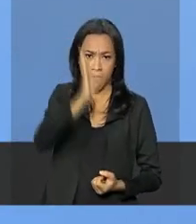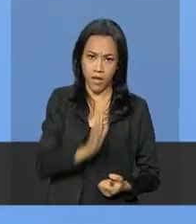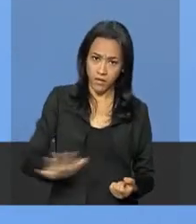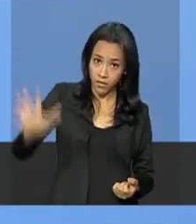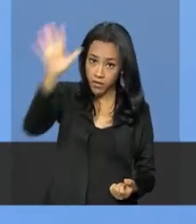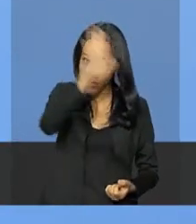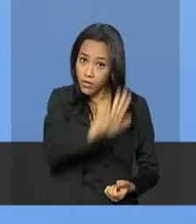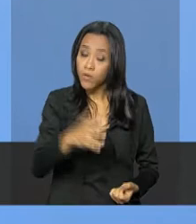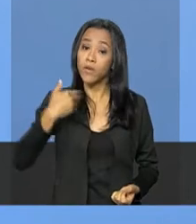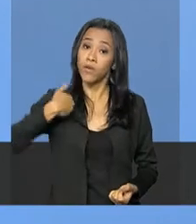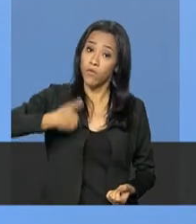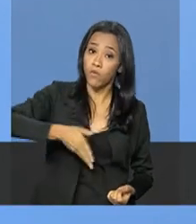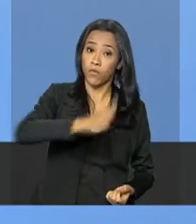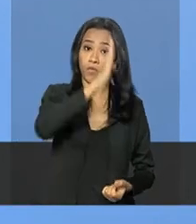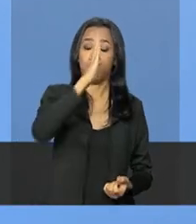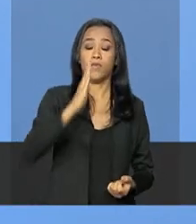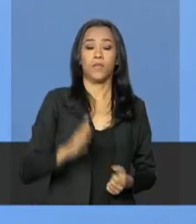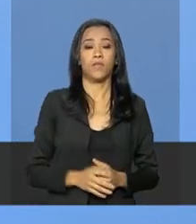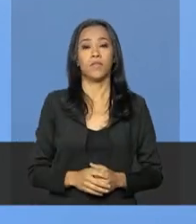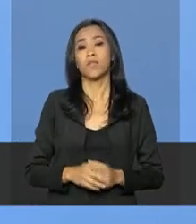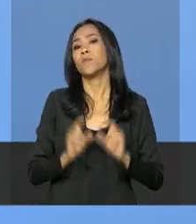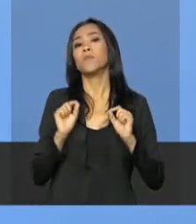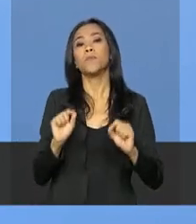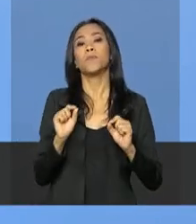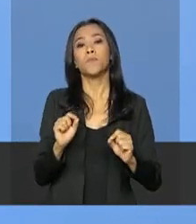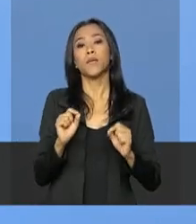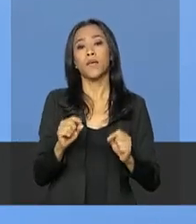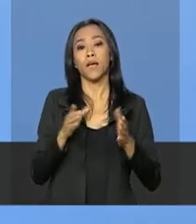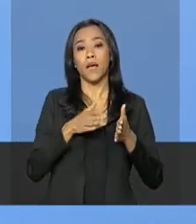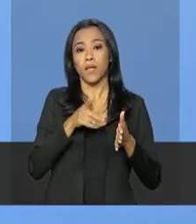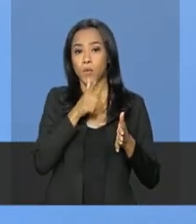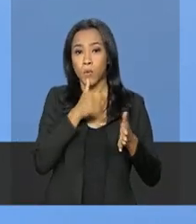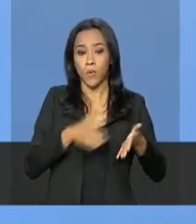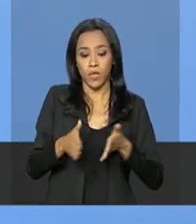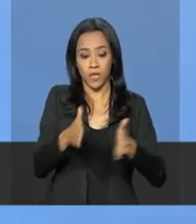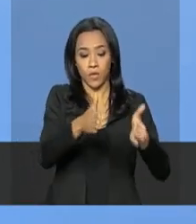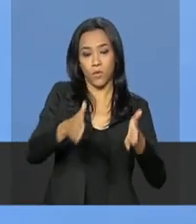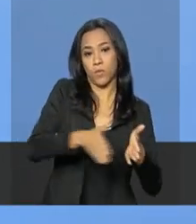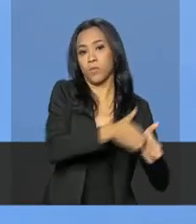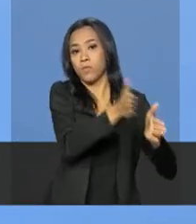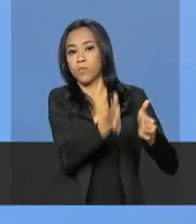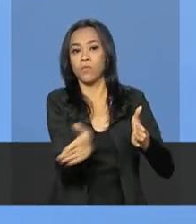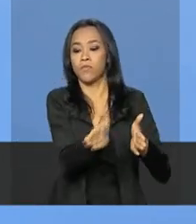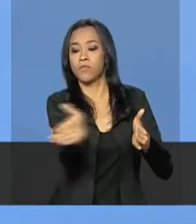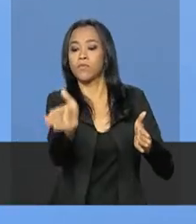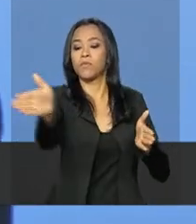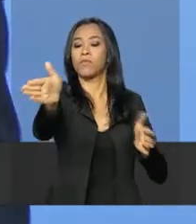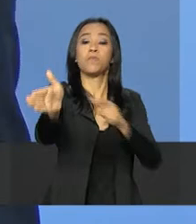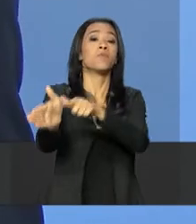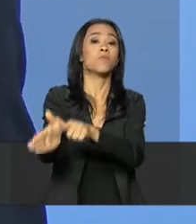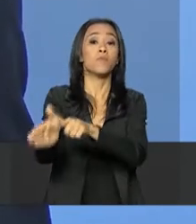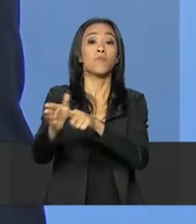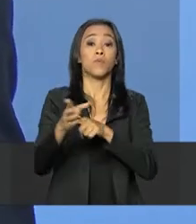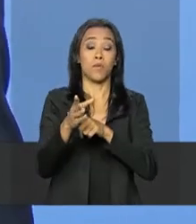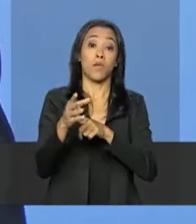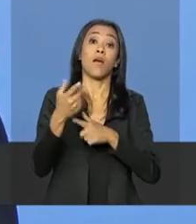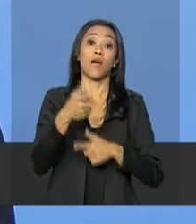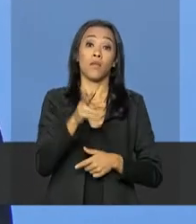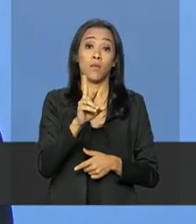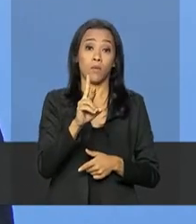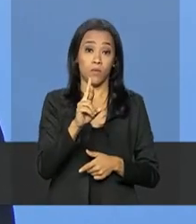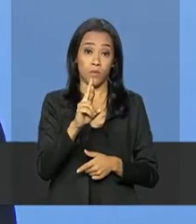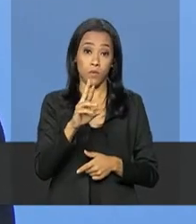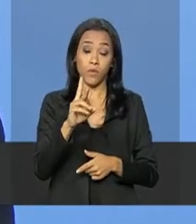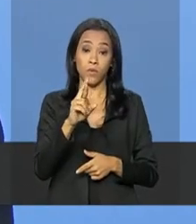concluir a transposição do rio são francisco são 400 e tantos